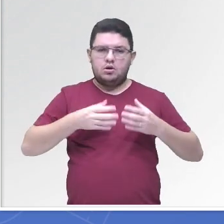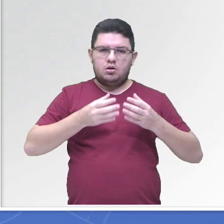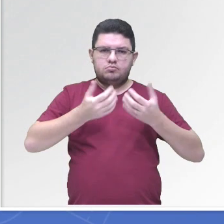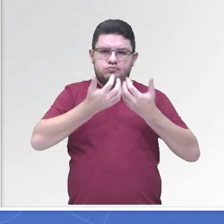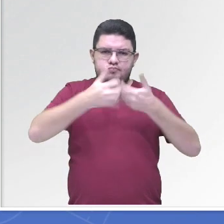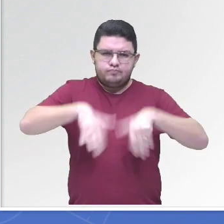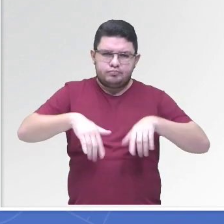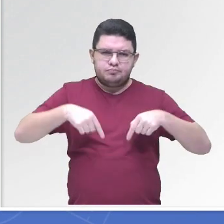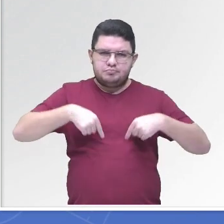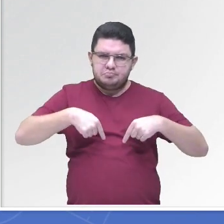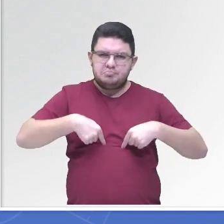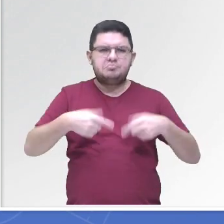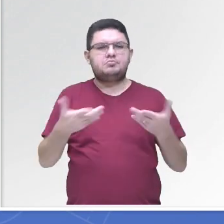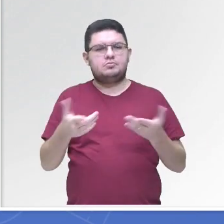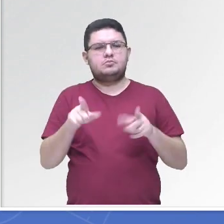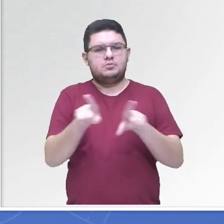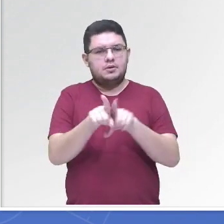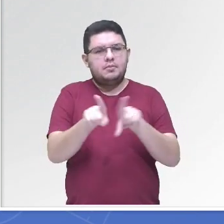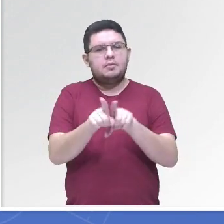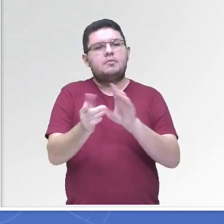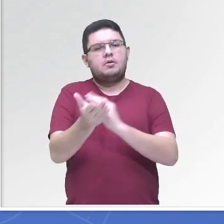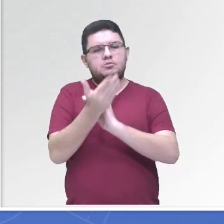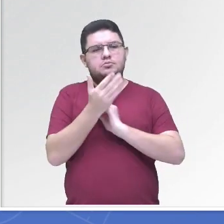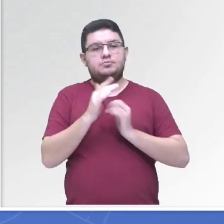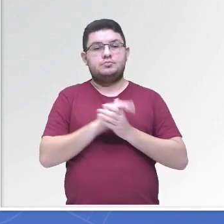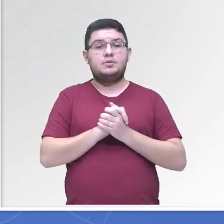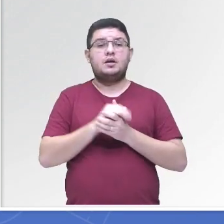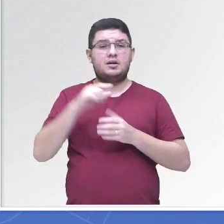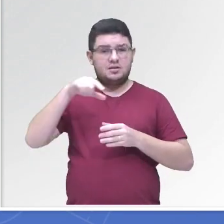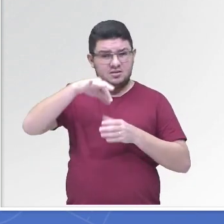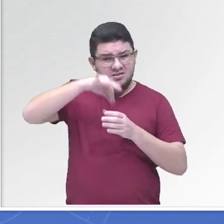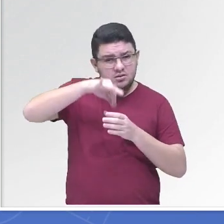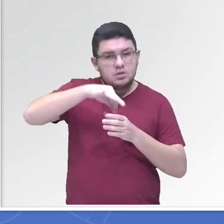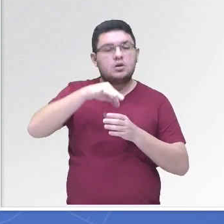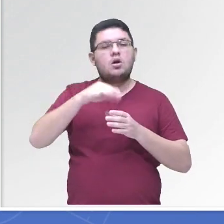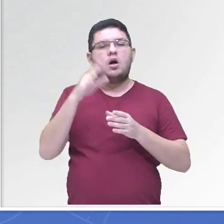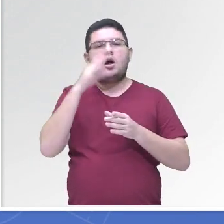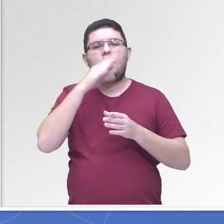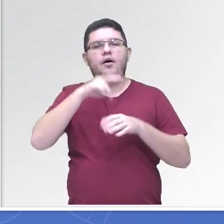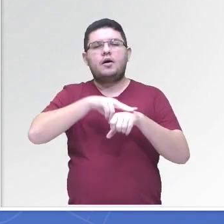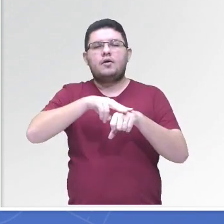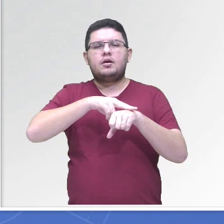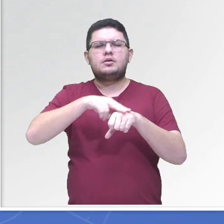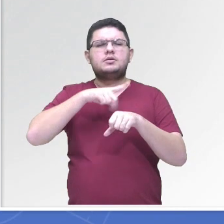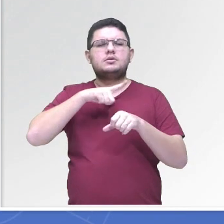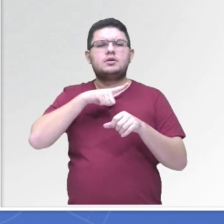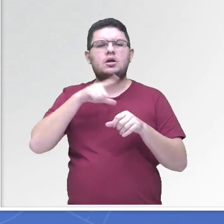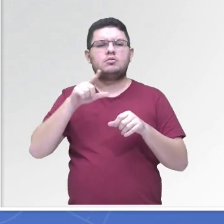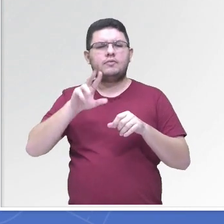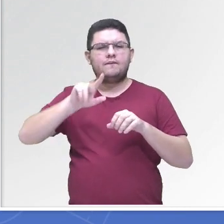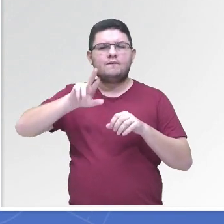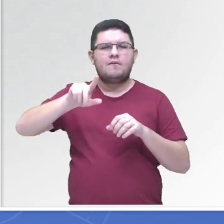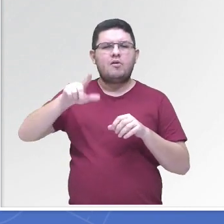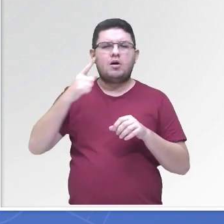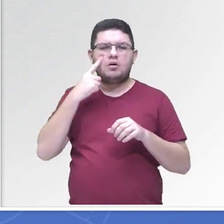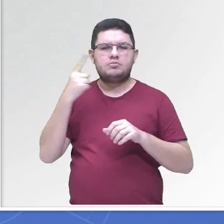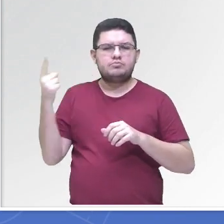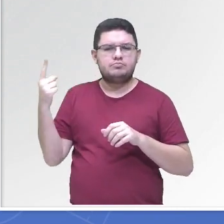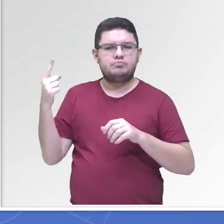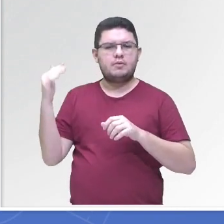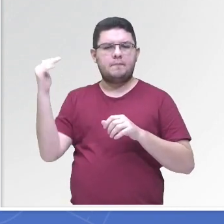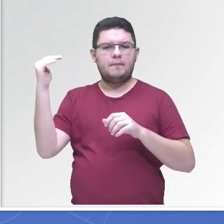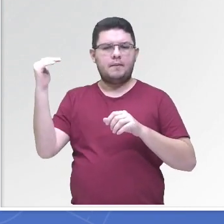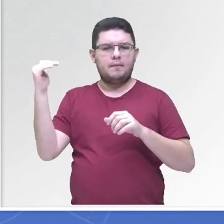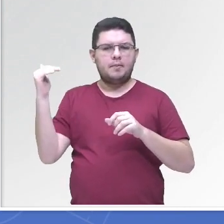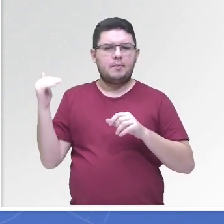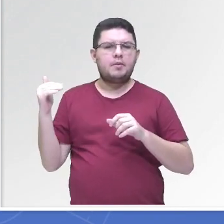substâncias que eu encontro no chá de hortelã? Alcaloides, flavonoides, vitaminas. Aqui eu coloquei algumas das